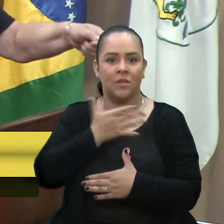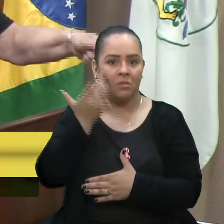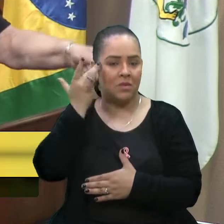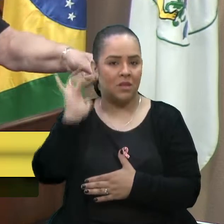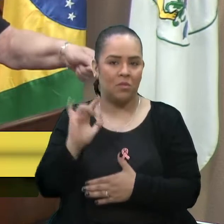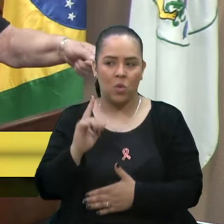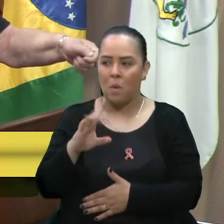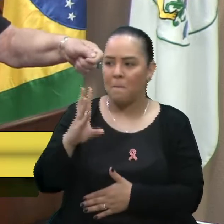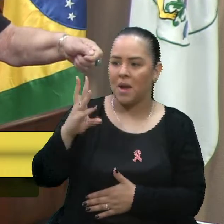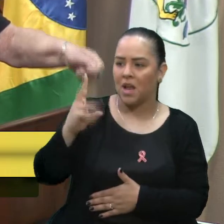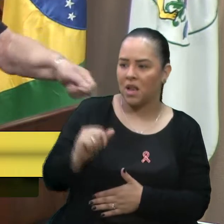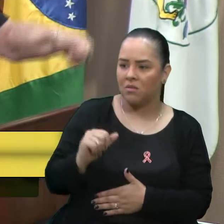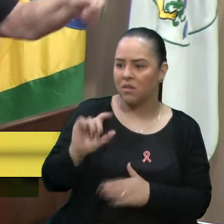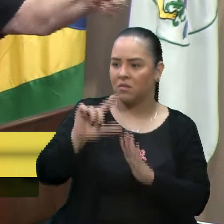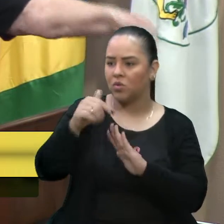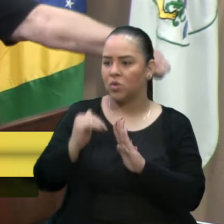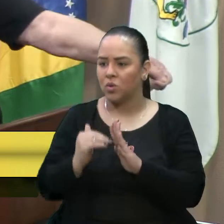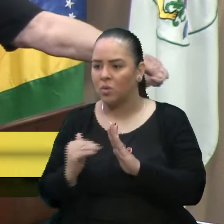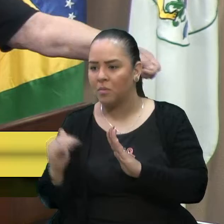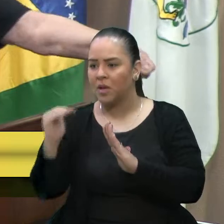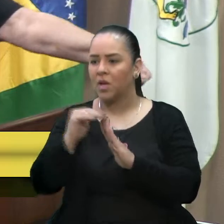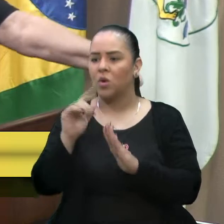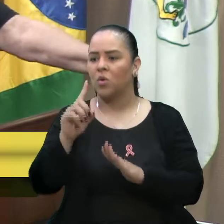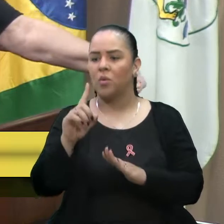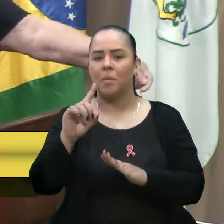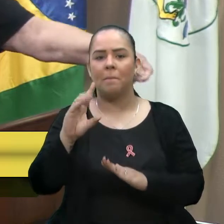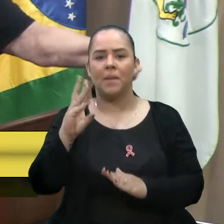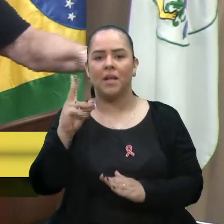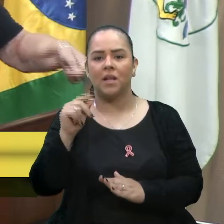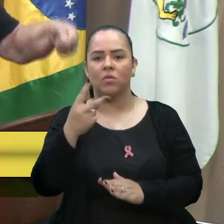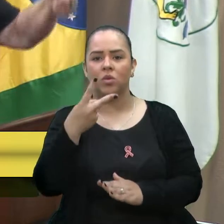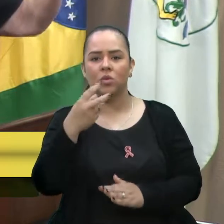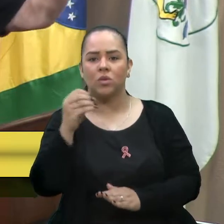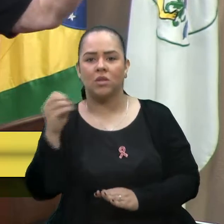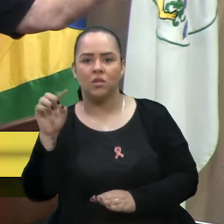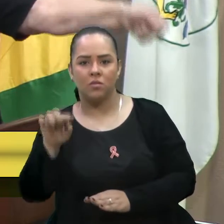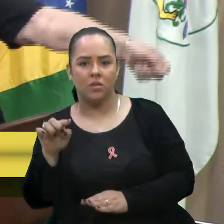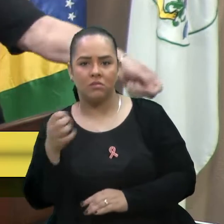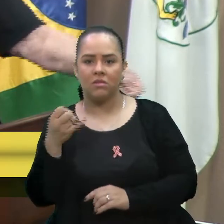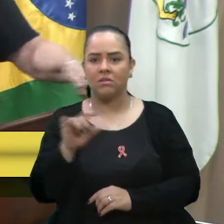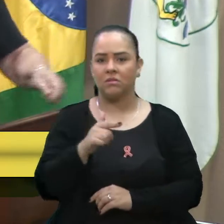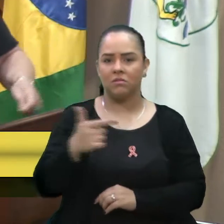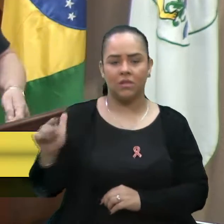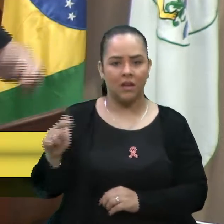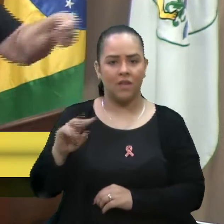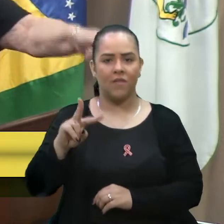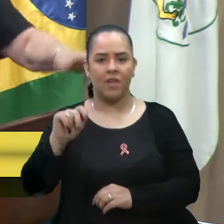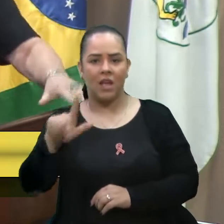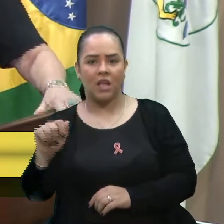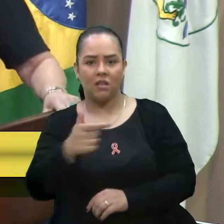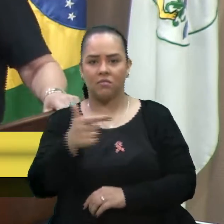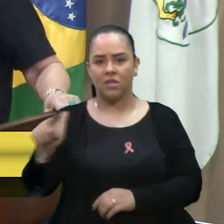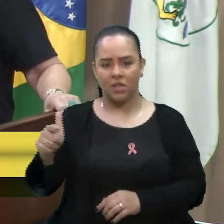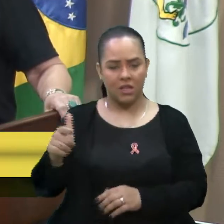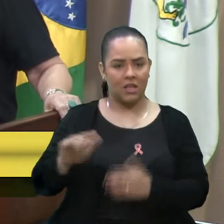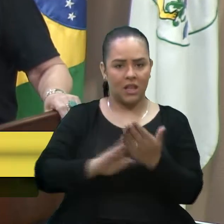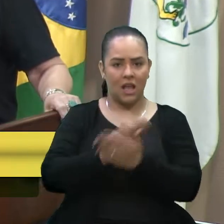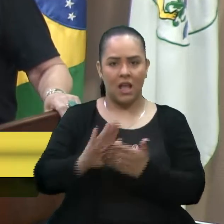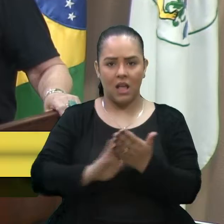o mês que vem subir os insumos tem que ser 1.200.000, senão não vai ter vaga, senão depois não vai ter o serviço e assim por